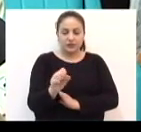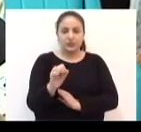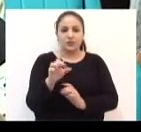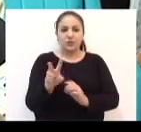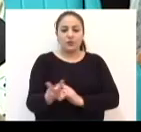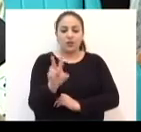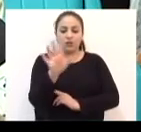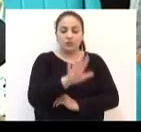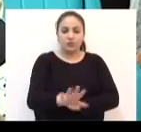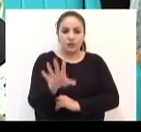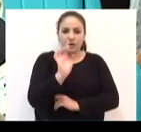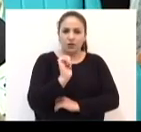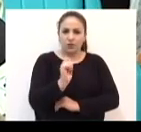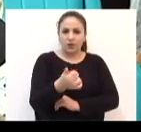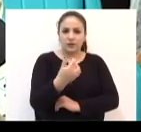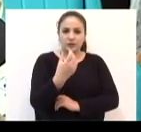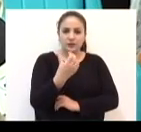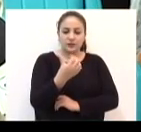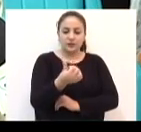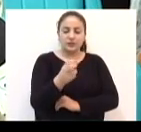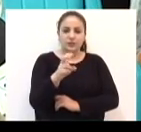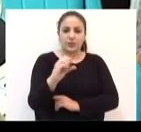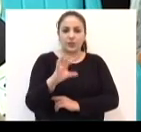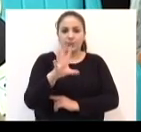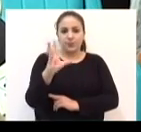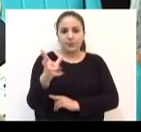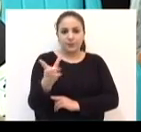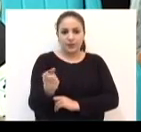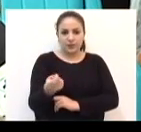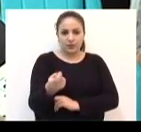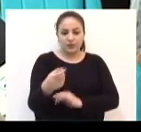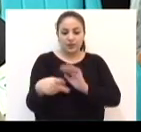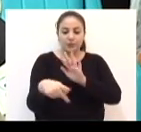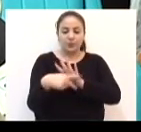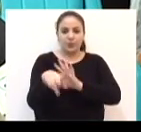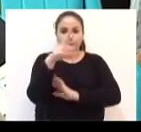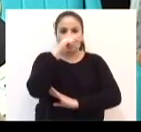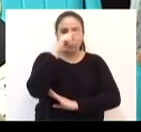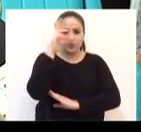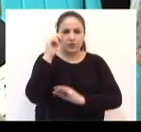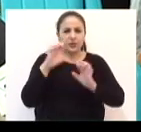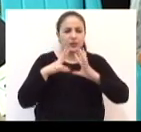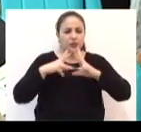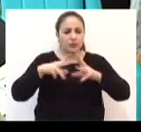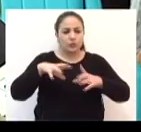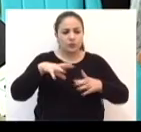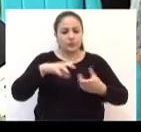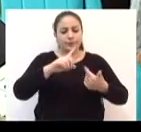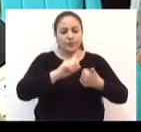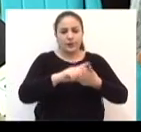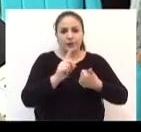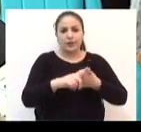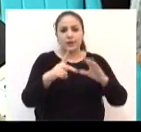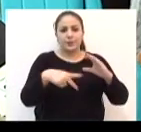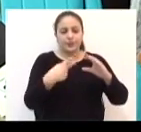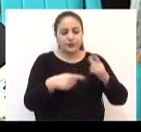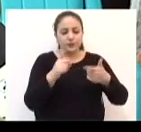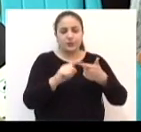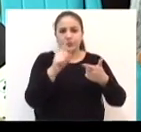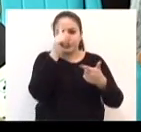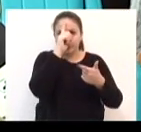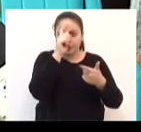quase 650 milhões é um valor que engloba a Prefeitura e todas as autarquias, Câmara de Vereadores, Hospital, IPASSO,